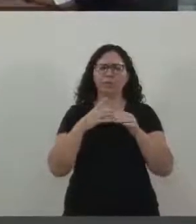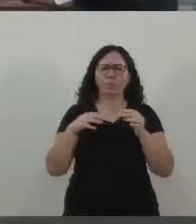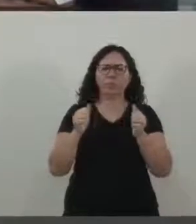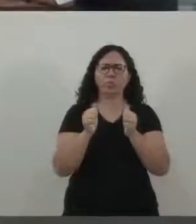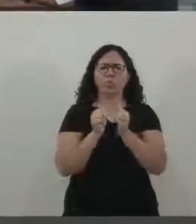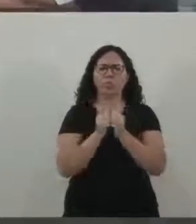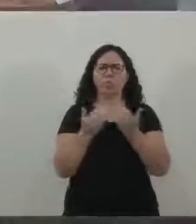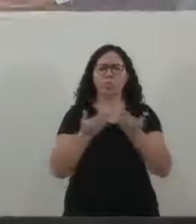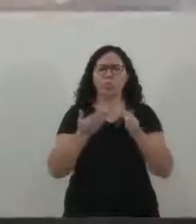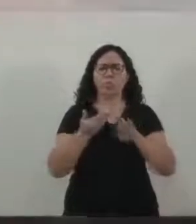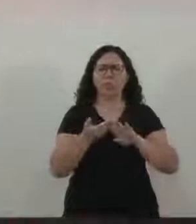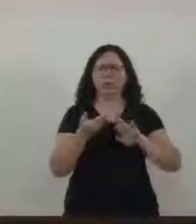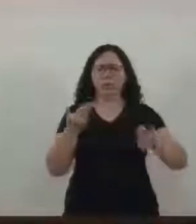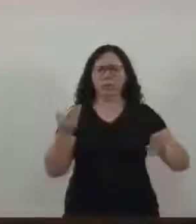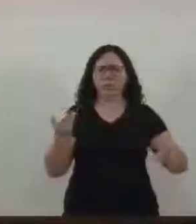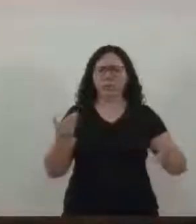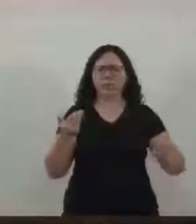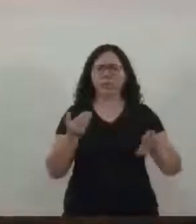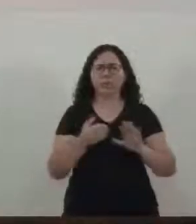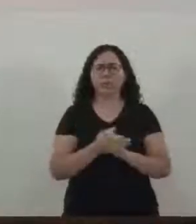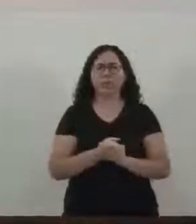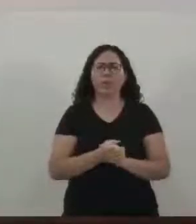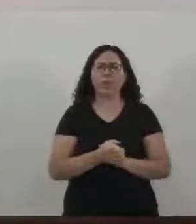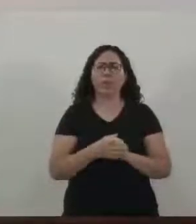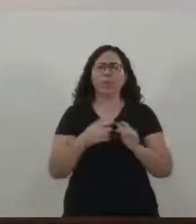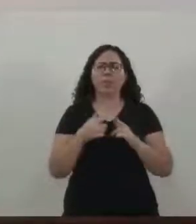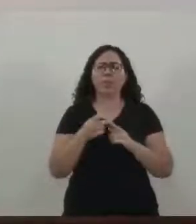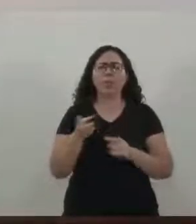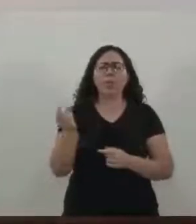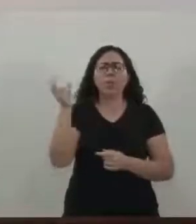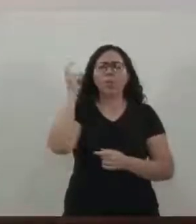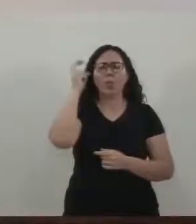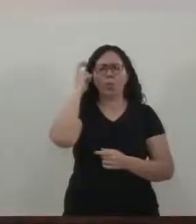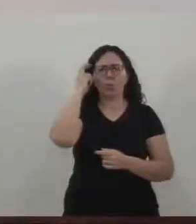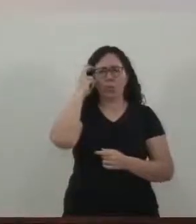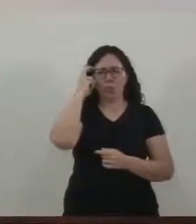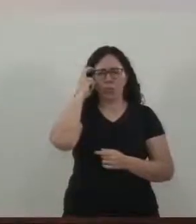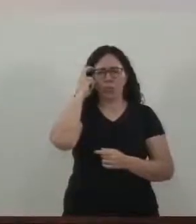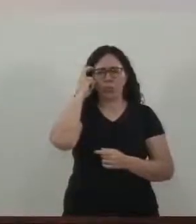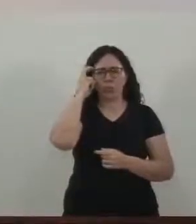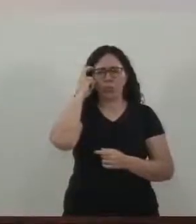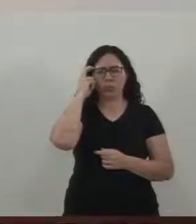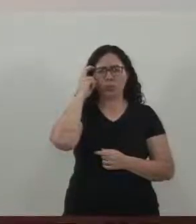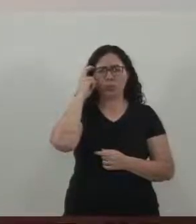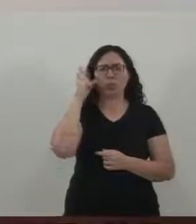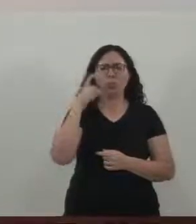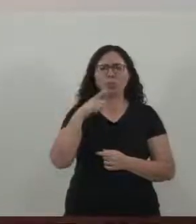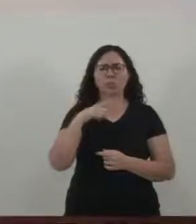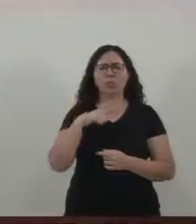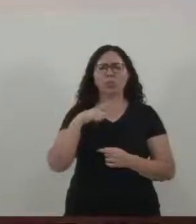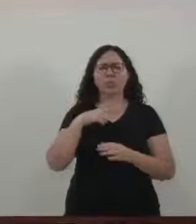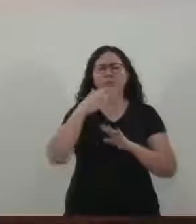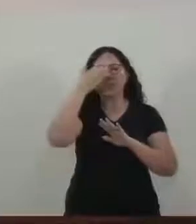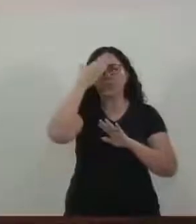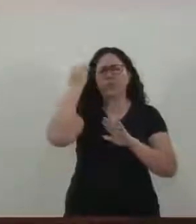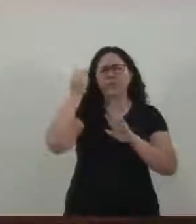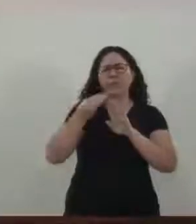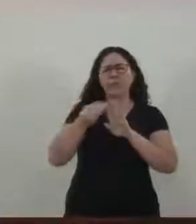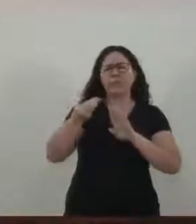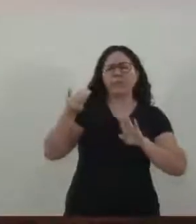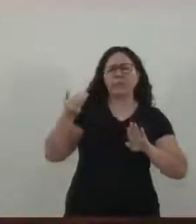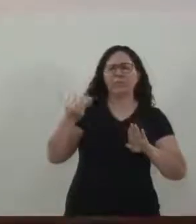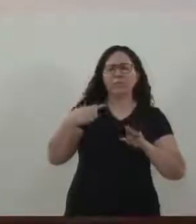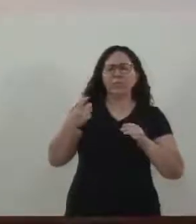e outros separado, à parte. Eu lembro também da cultura, porque eu acho que a cultura era esquecido por um tempo, e